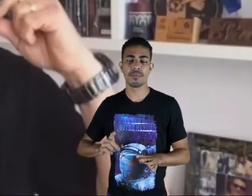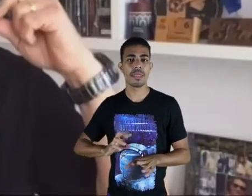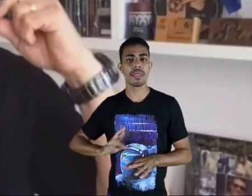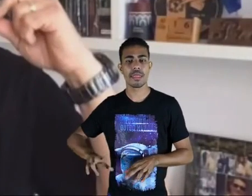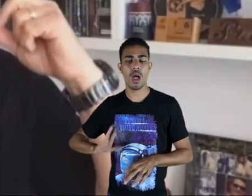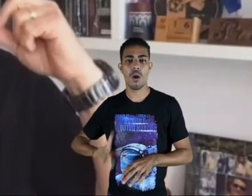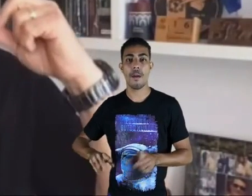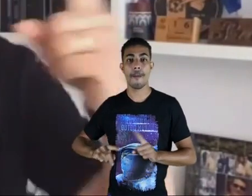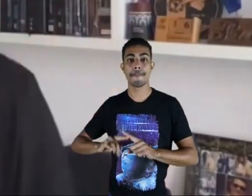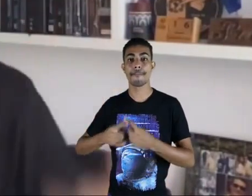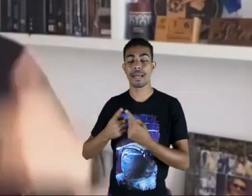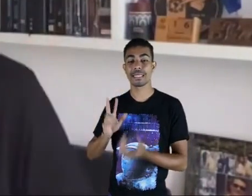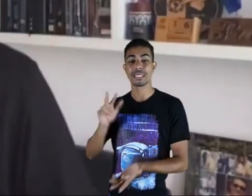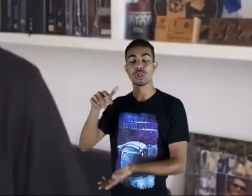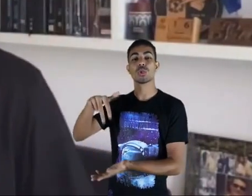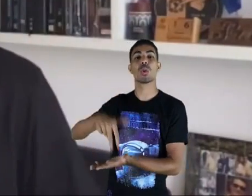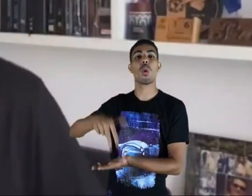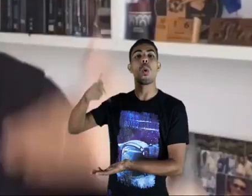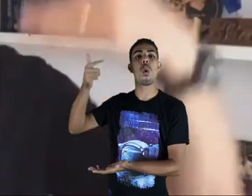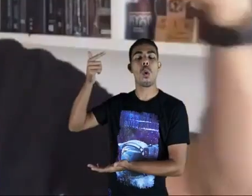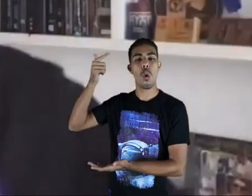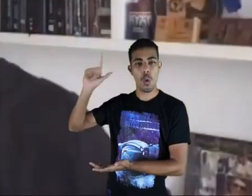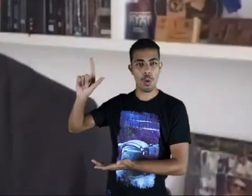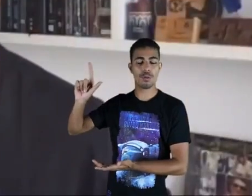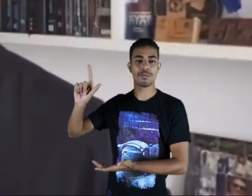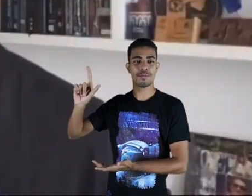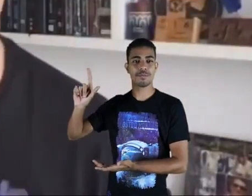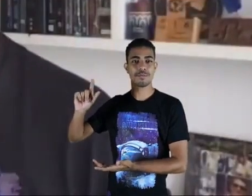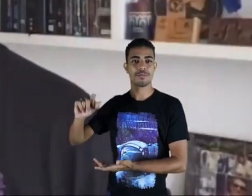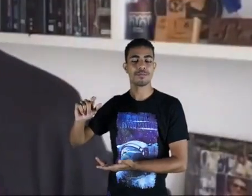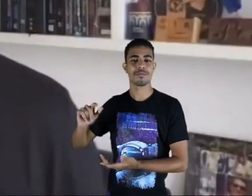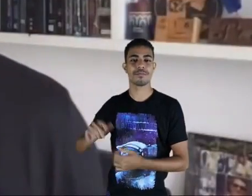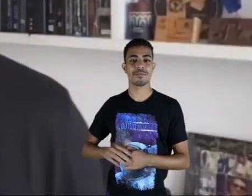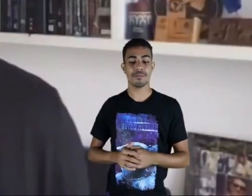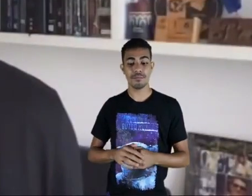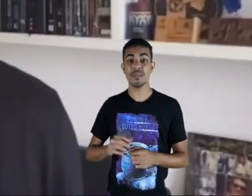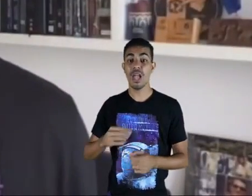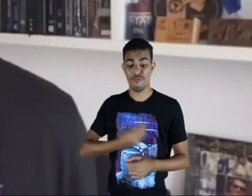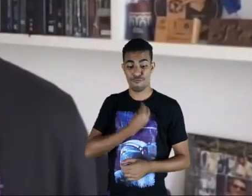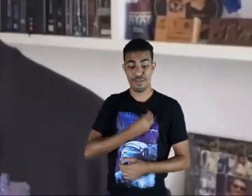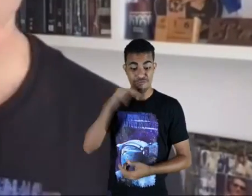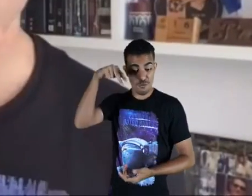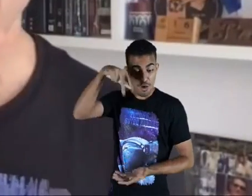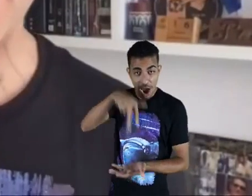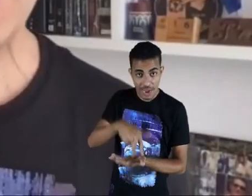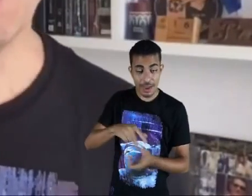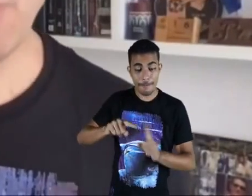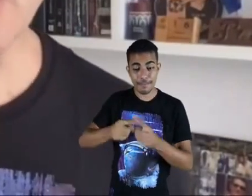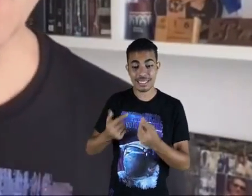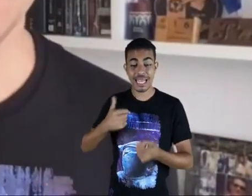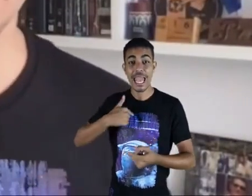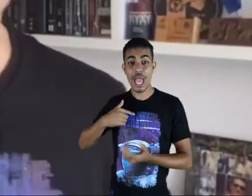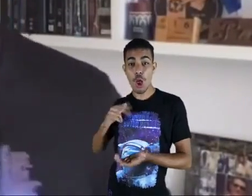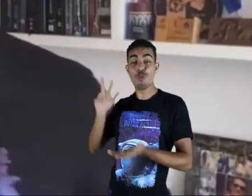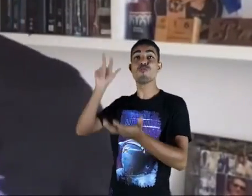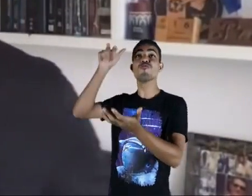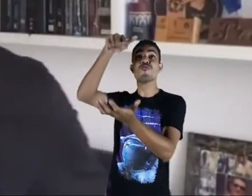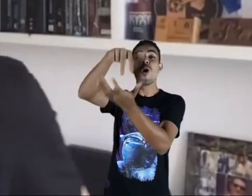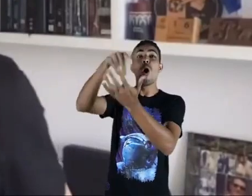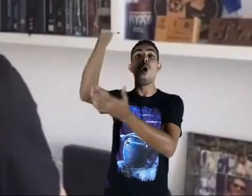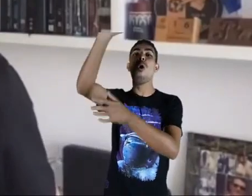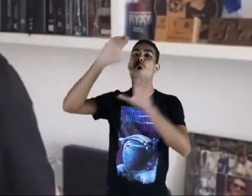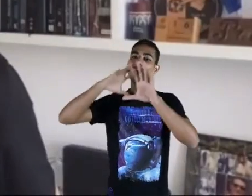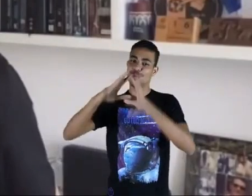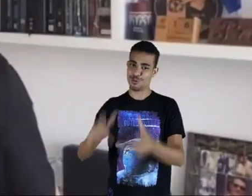mas eu sou de outro mundo, ou seja, eu vivo neste mundo, mas eu sou de outro mundo. Então veja bem, no próximo